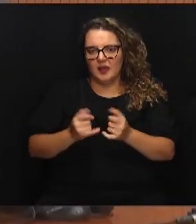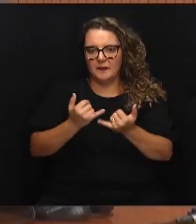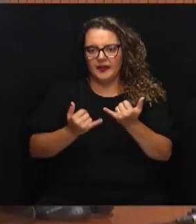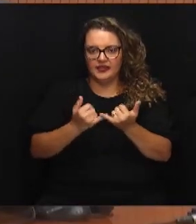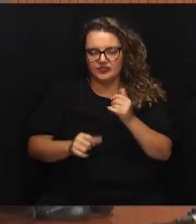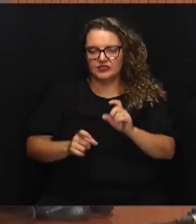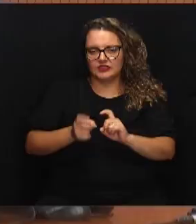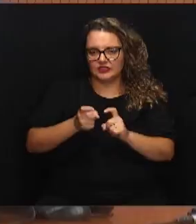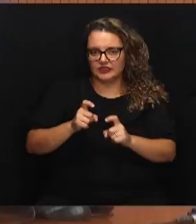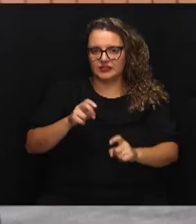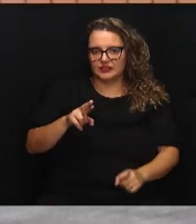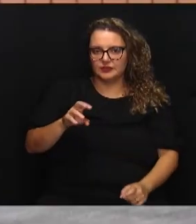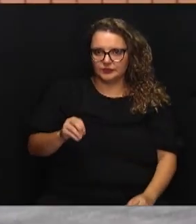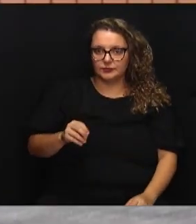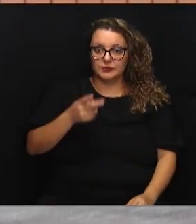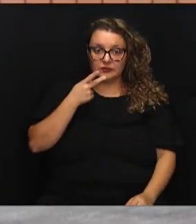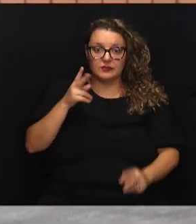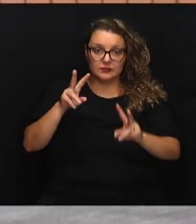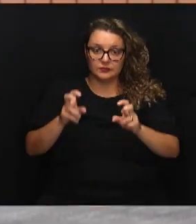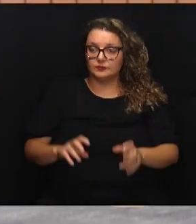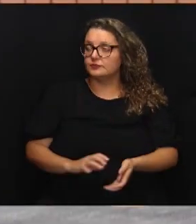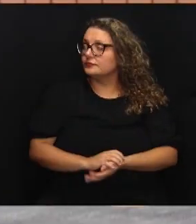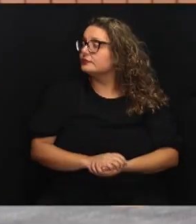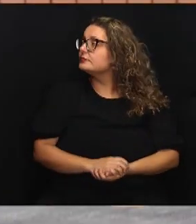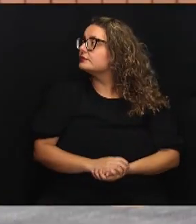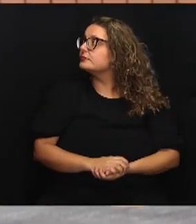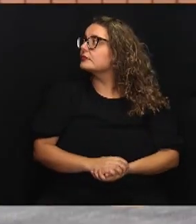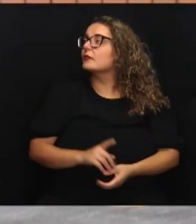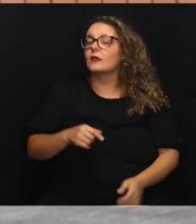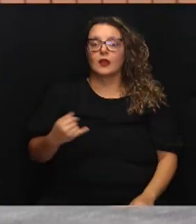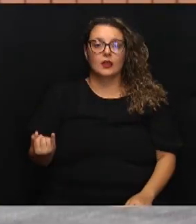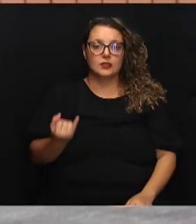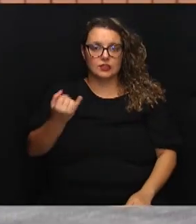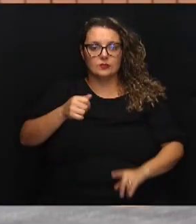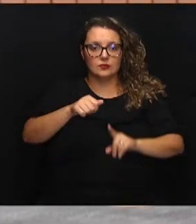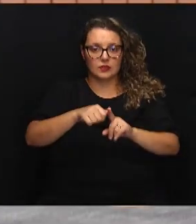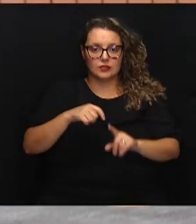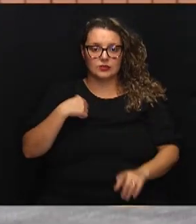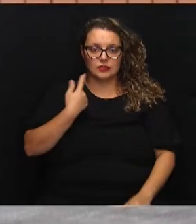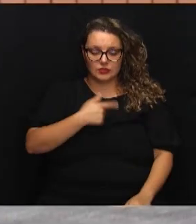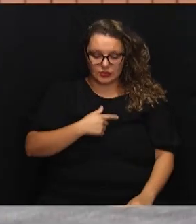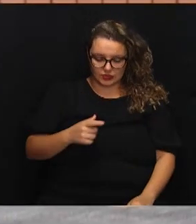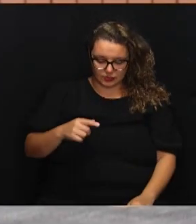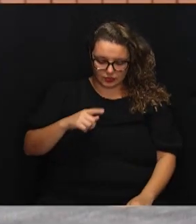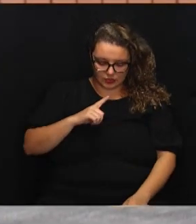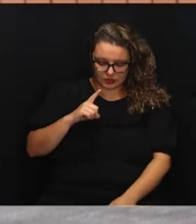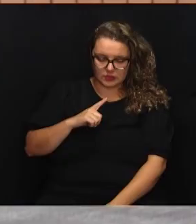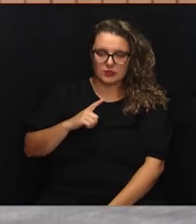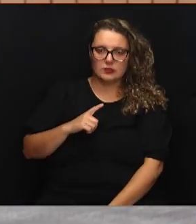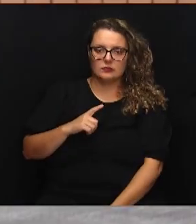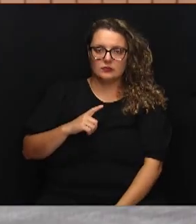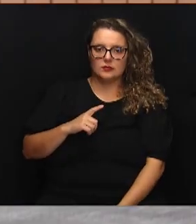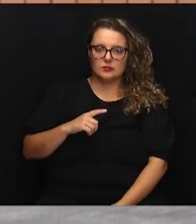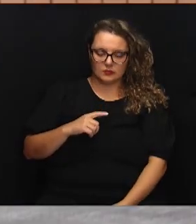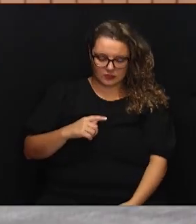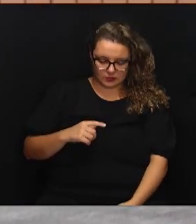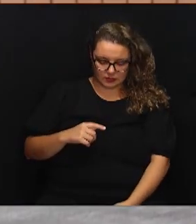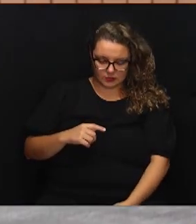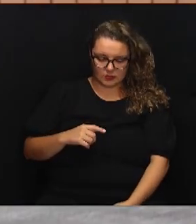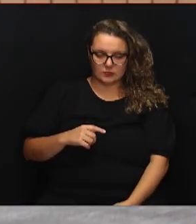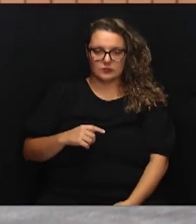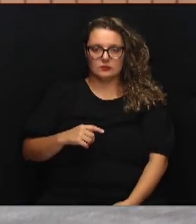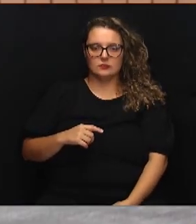para falar sobre o tema. É de extrema importância esse mês onde a gente leva um programa